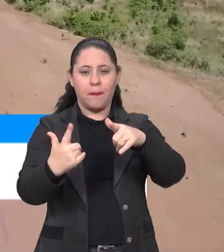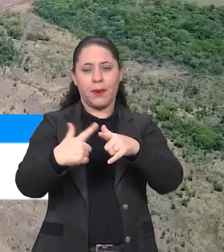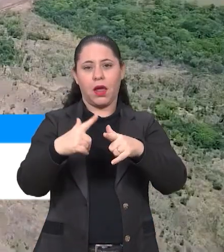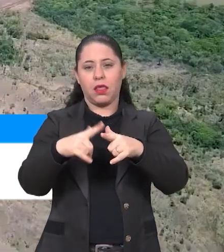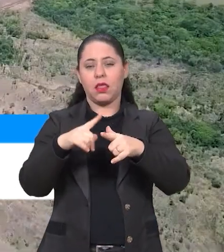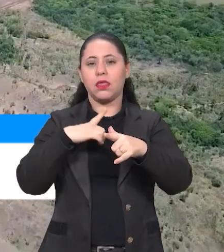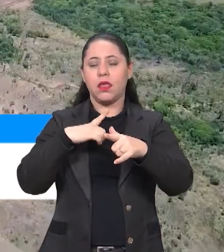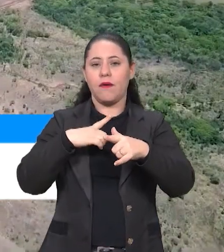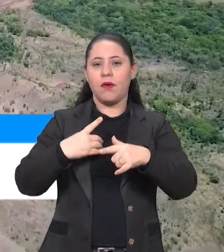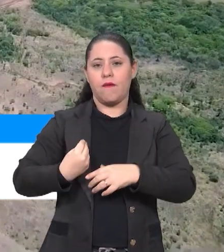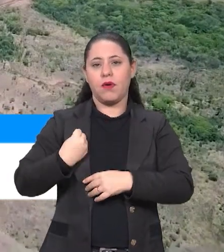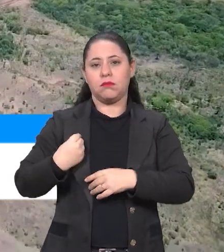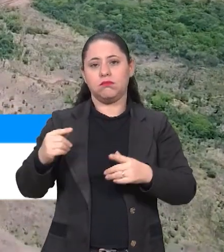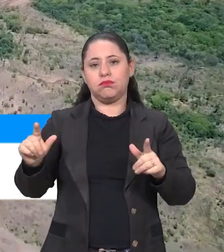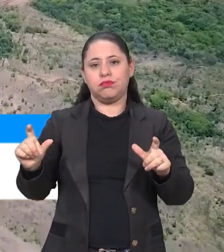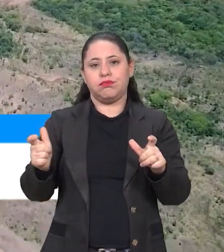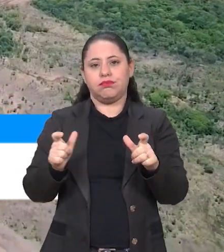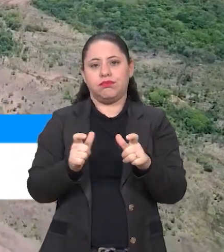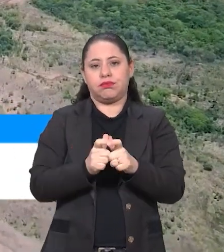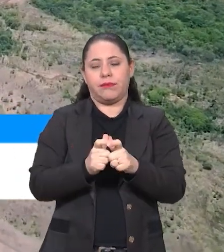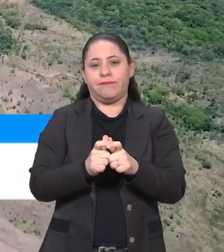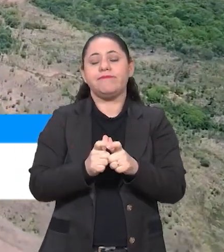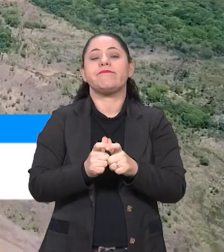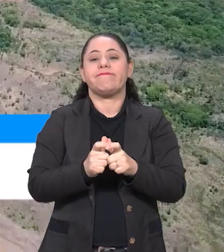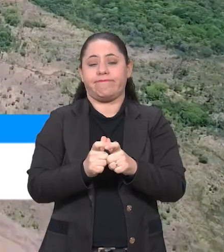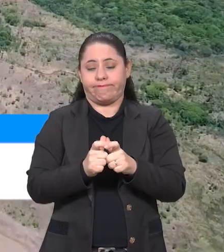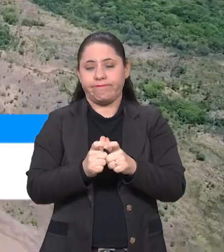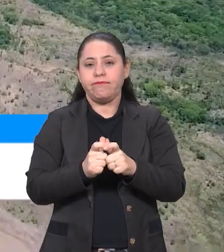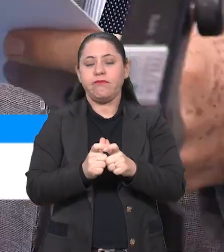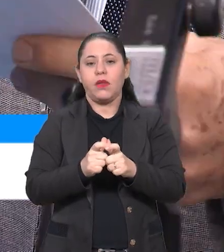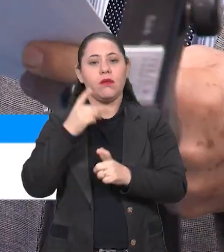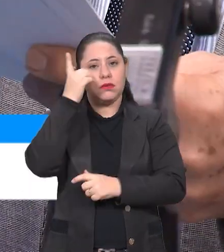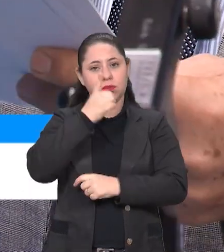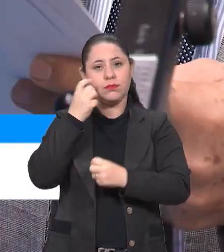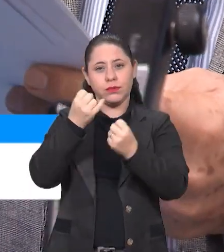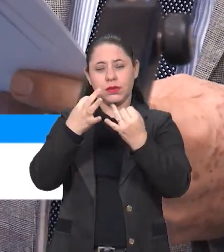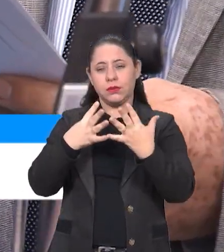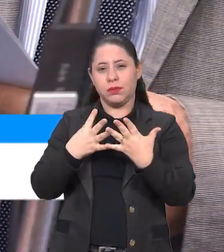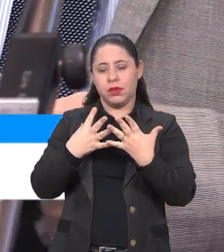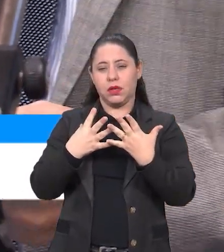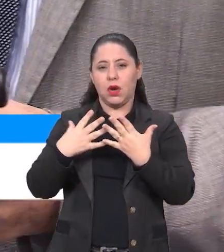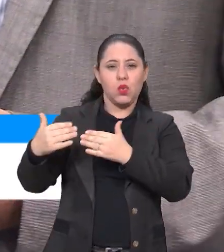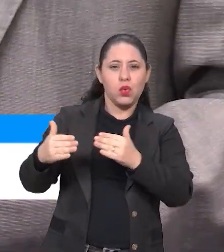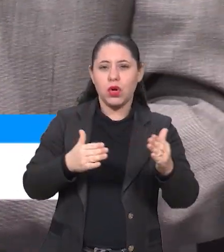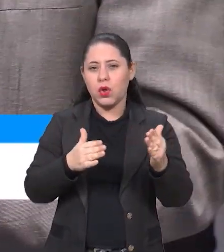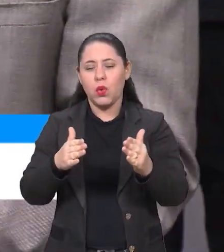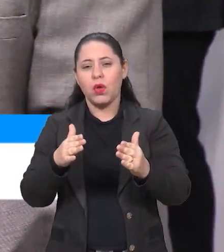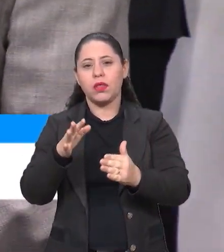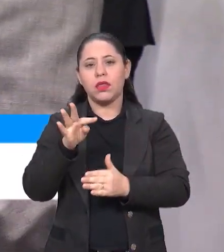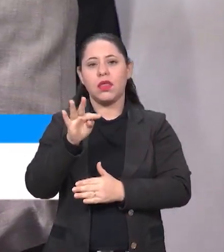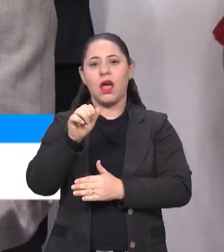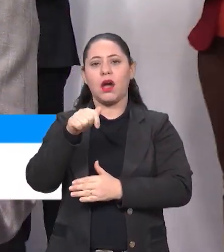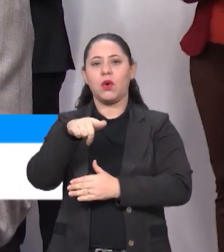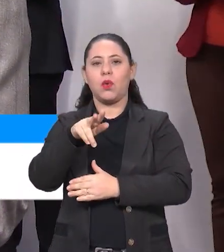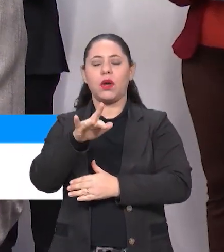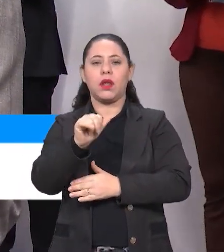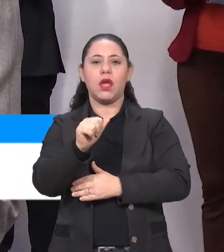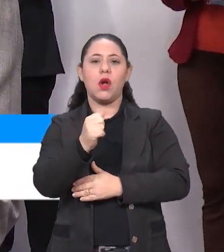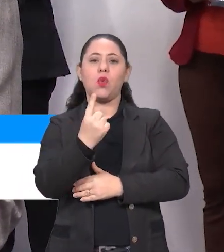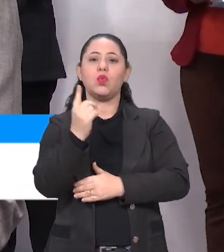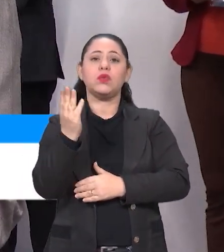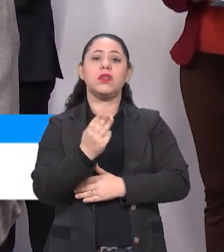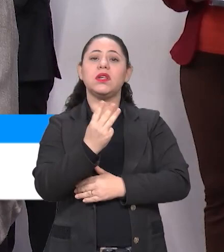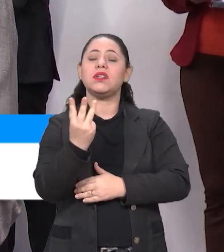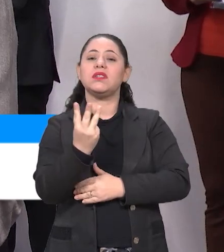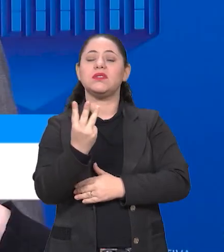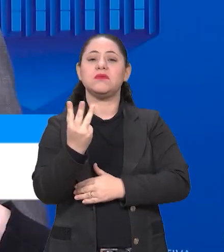ação humana teve seu tempo de vida reduzido drasticamente. Segundo o deputado, o rio representa 1/3 da região